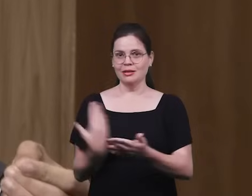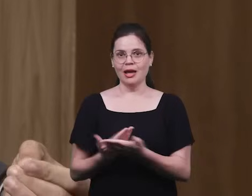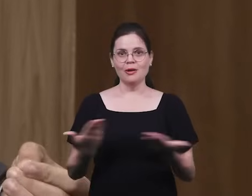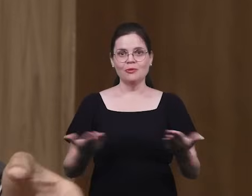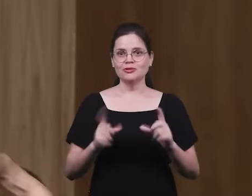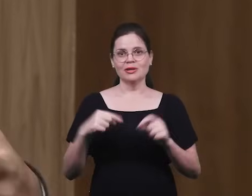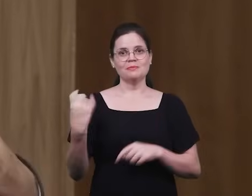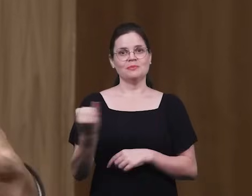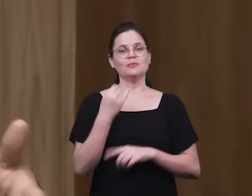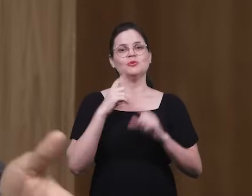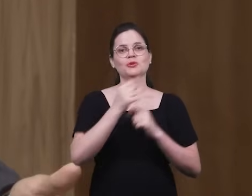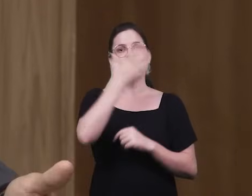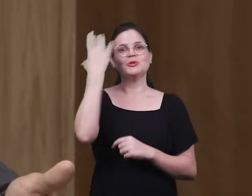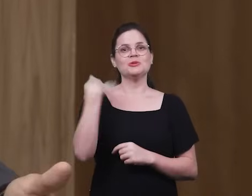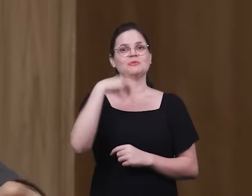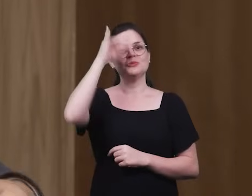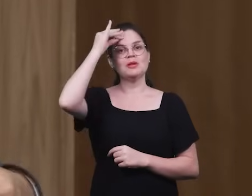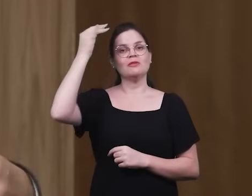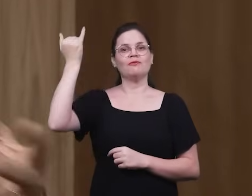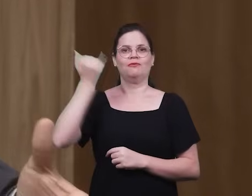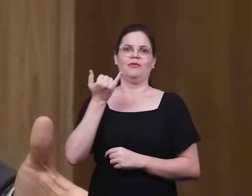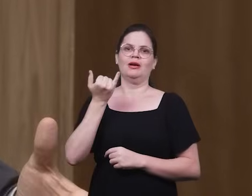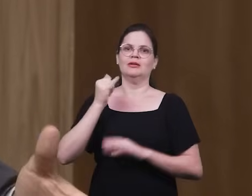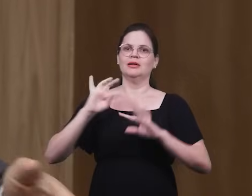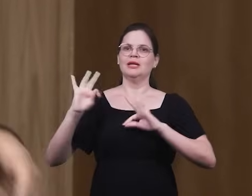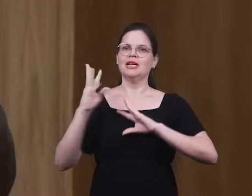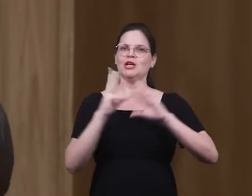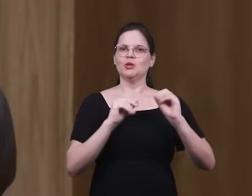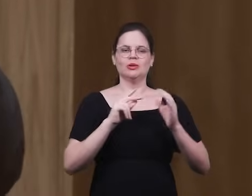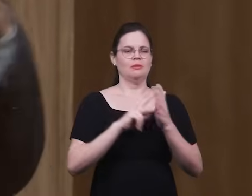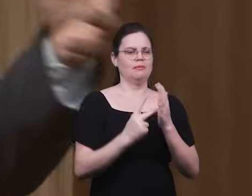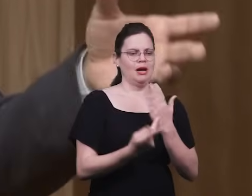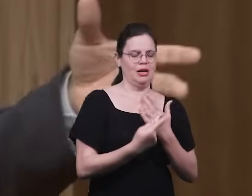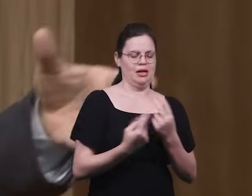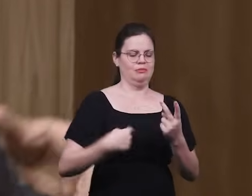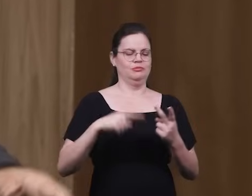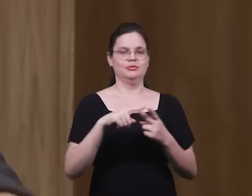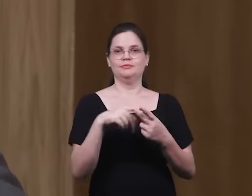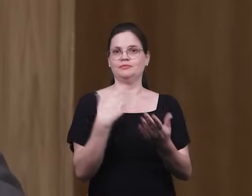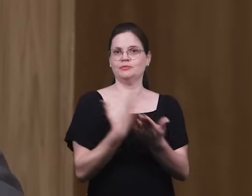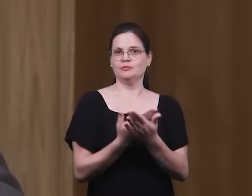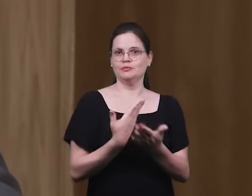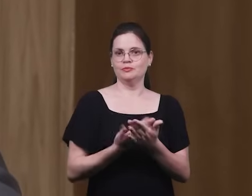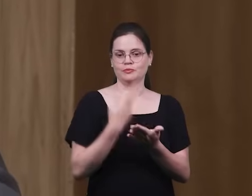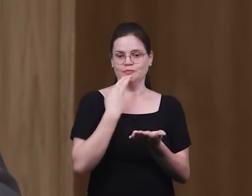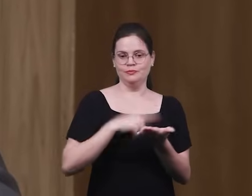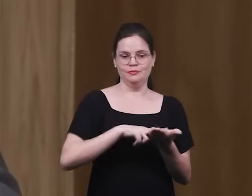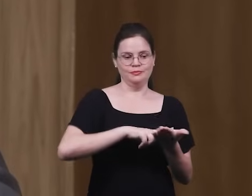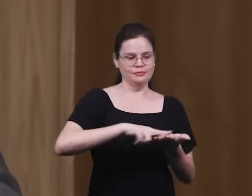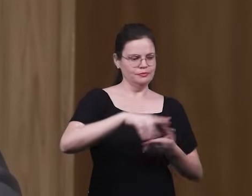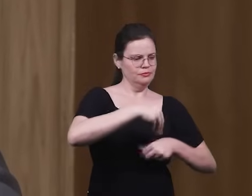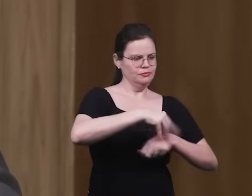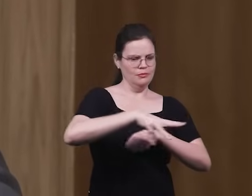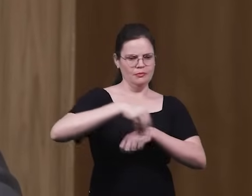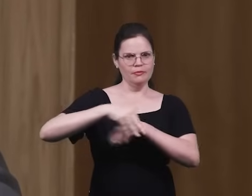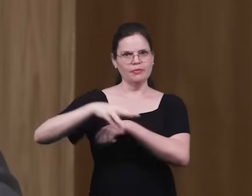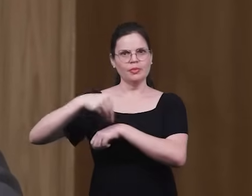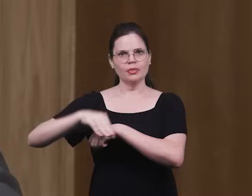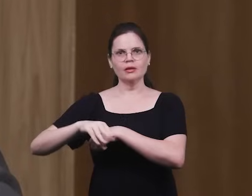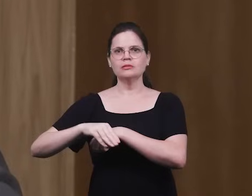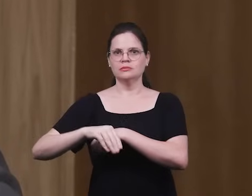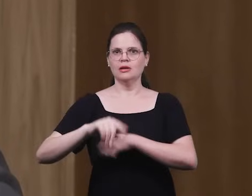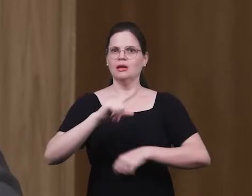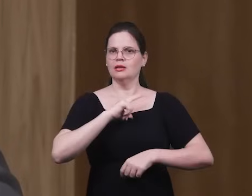do Espírito Santo e nós vamos ver em todas as cartas em todas as parábolas em todo esse estudo que nós estamos fazendo que há outras vozes para